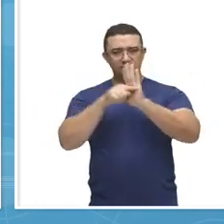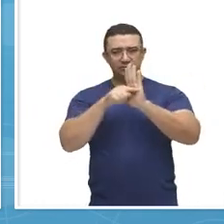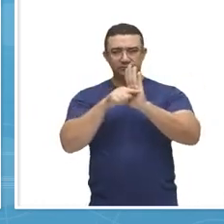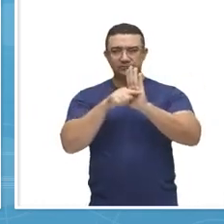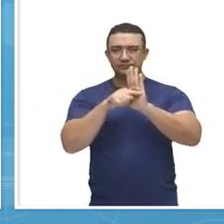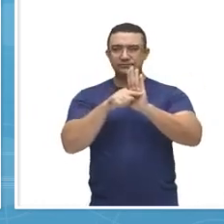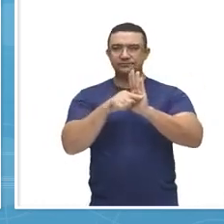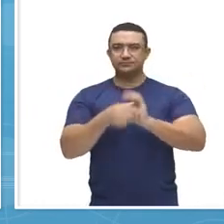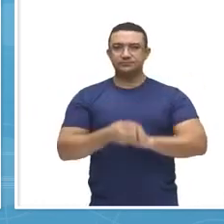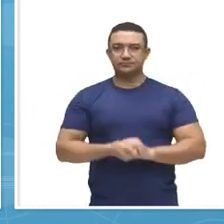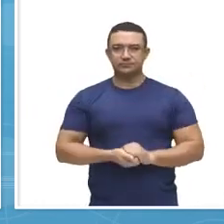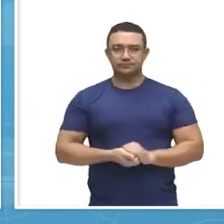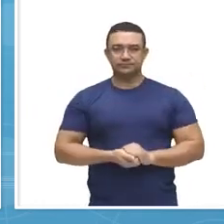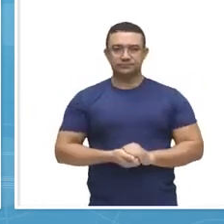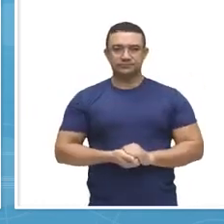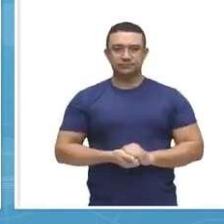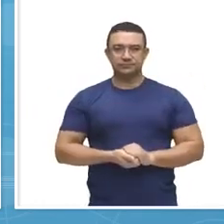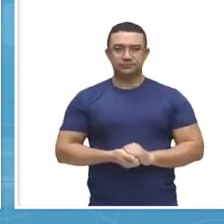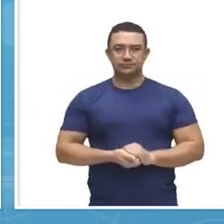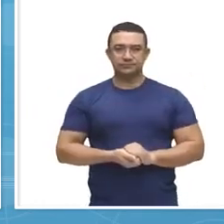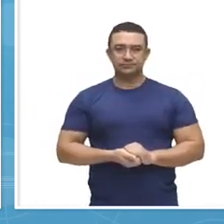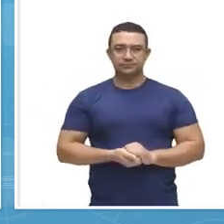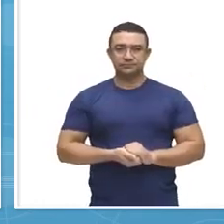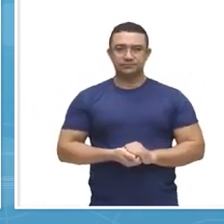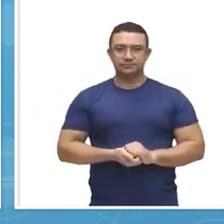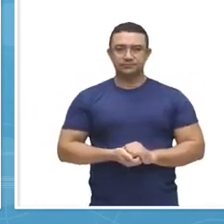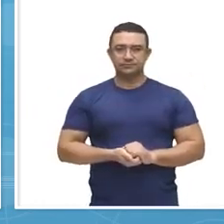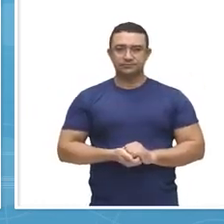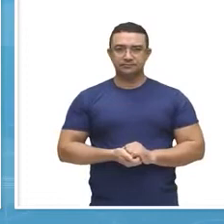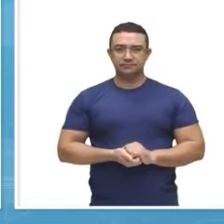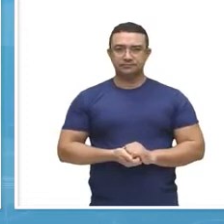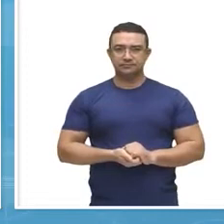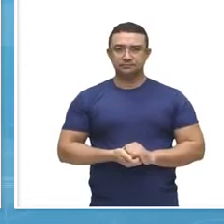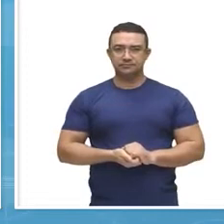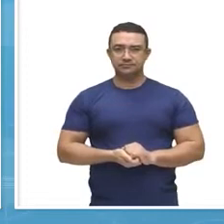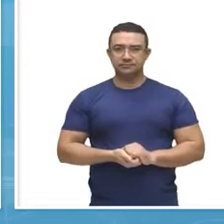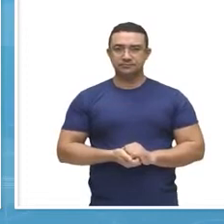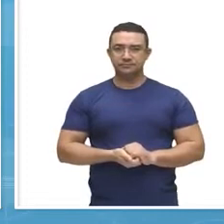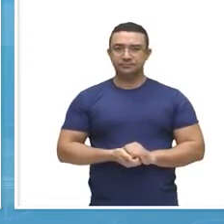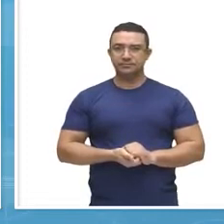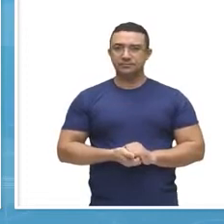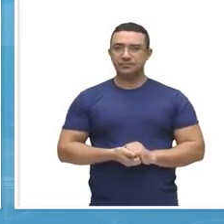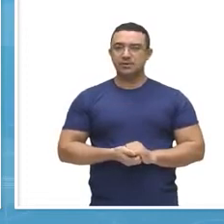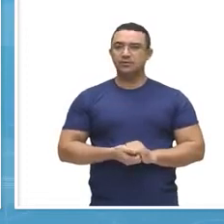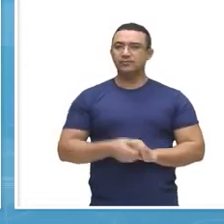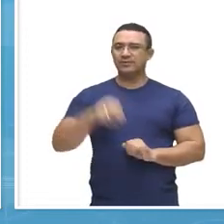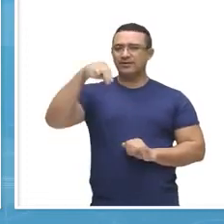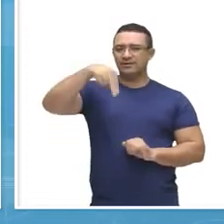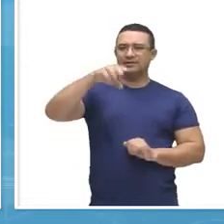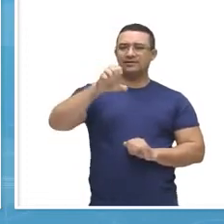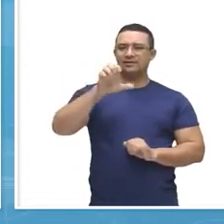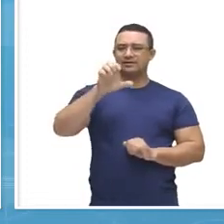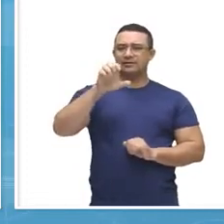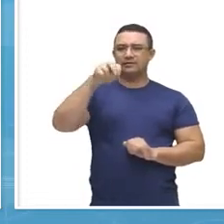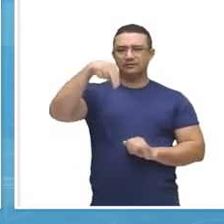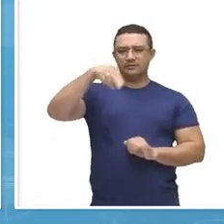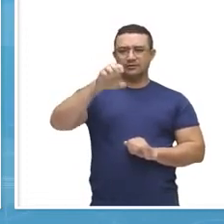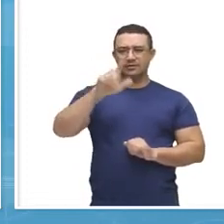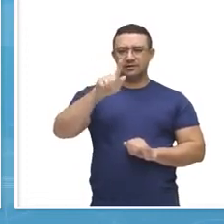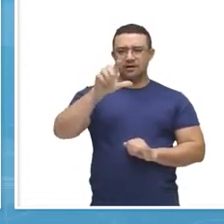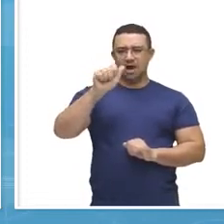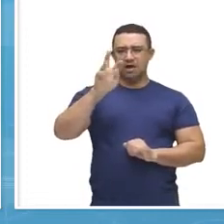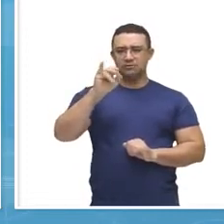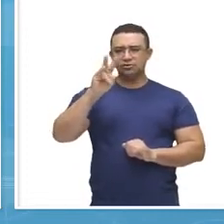tá, gente? Então, negative form é a forma negativa. O que acrescenta, então, na forma negativa?